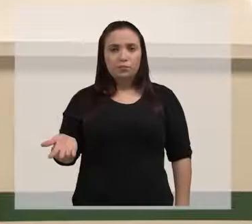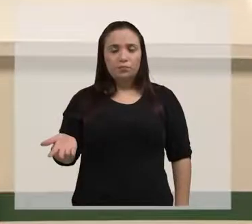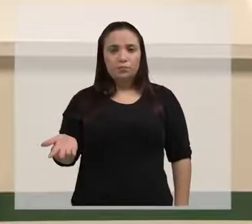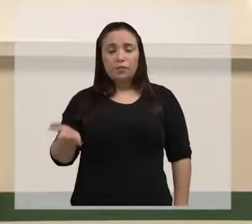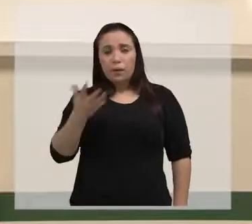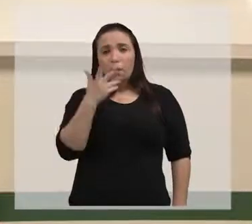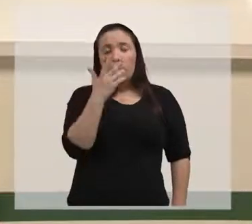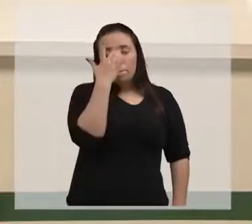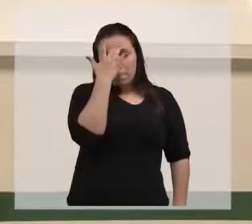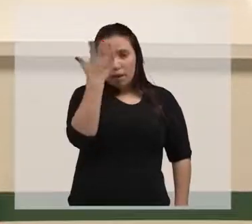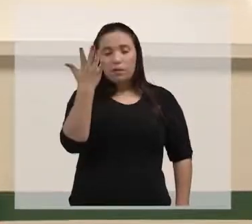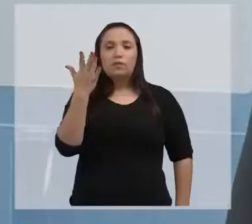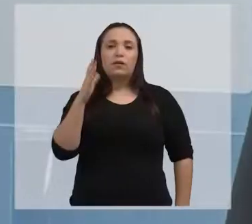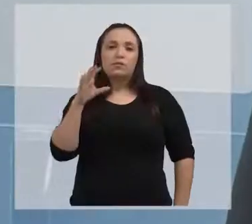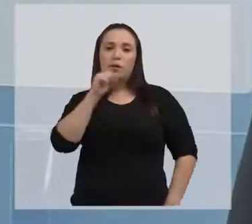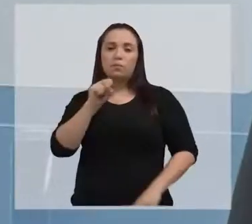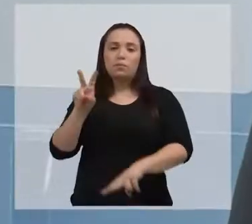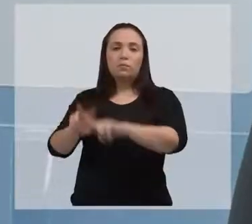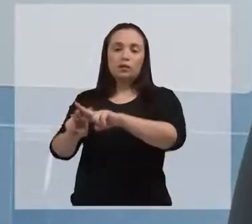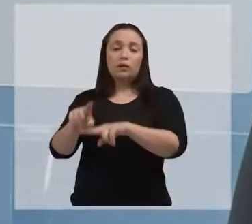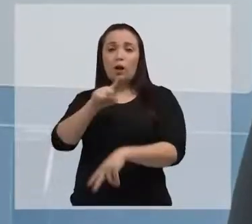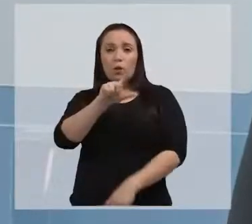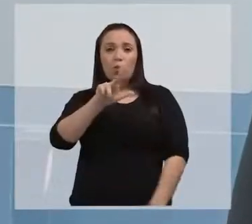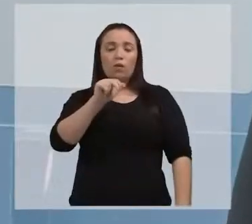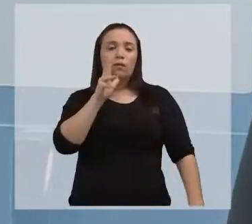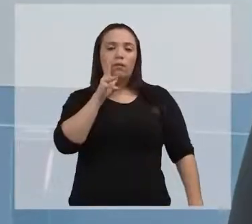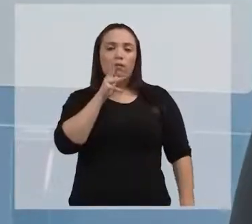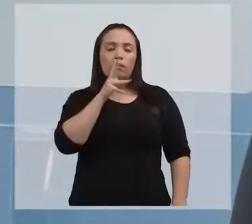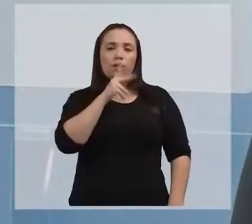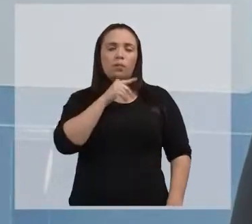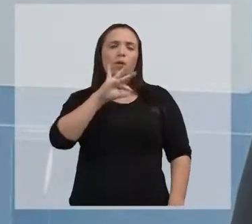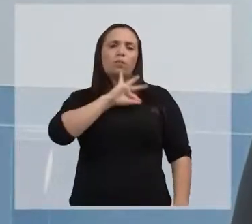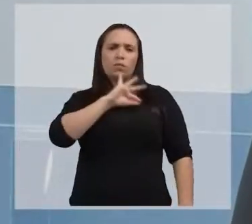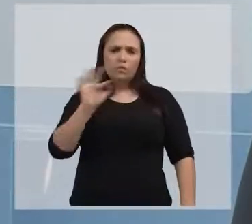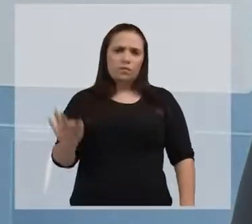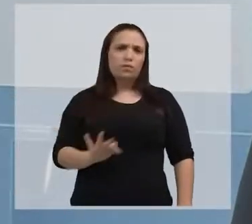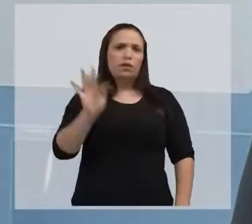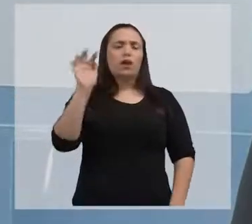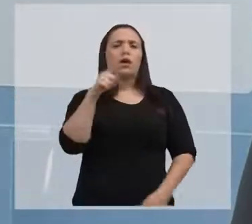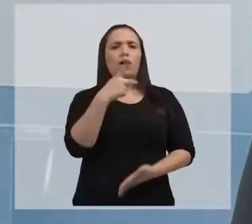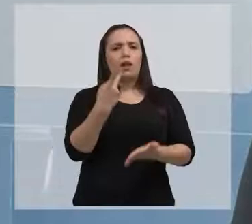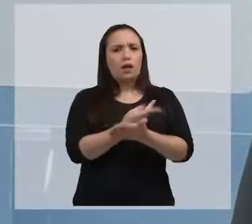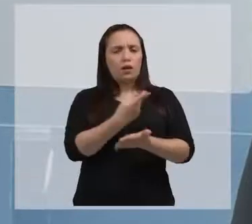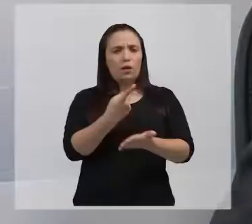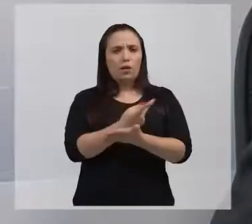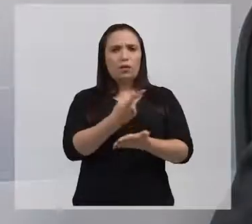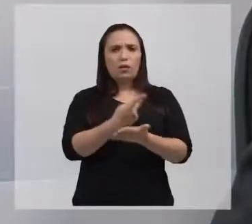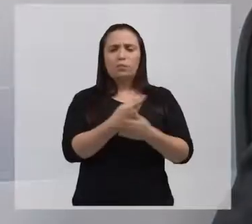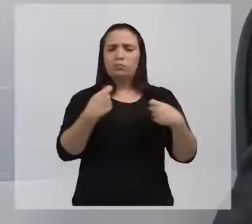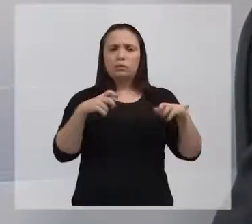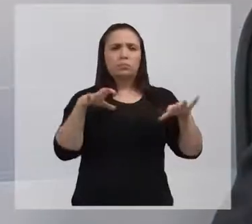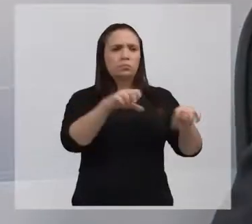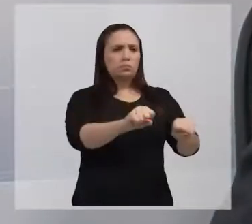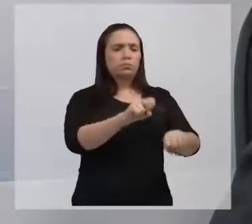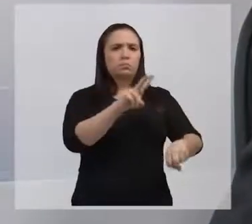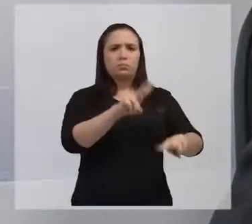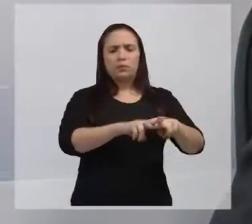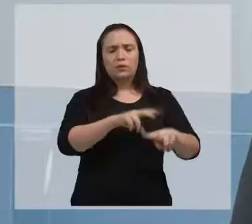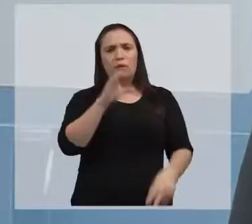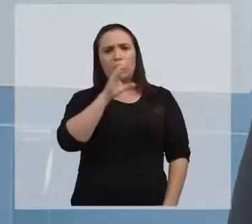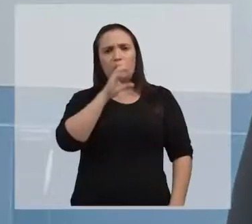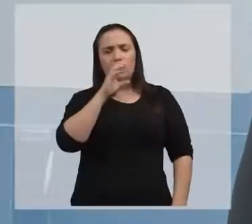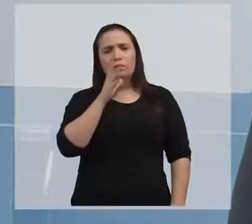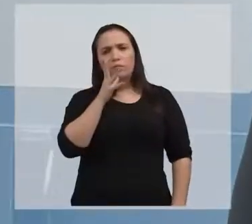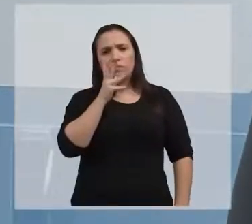dono da Engevix do que o presidente Lula, né? Montaram toda aquela... Eu acho que a Polícia Federal também errou, né, Luiz? Era para ter prendido logo. A polícia